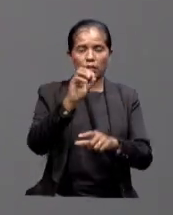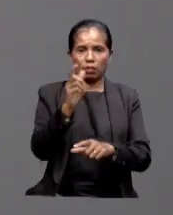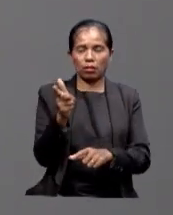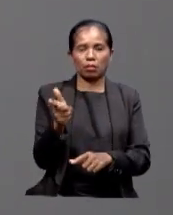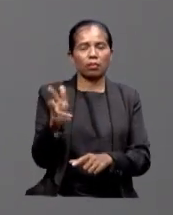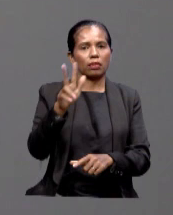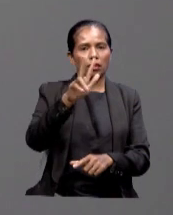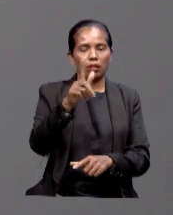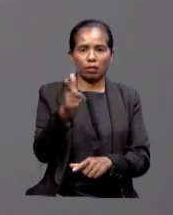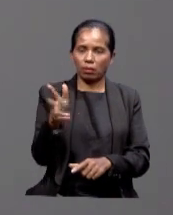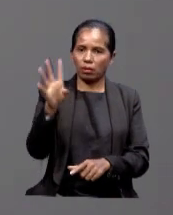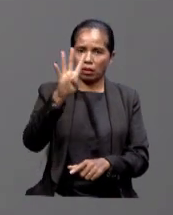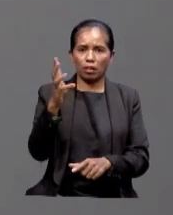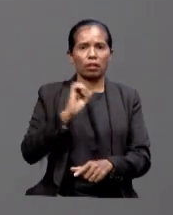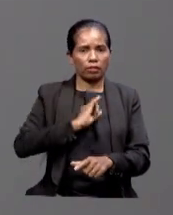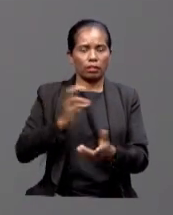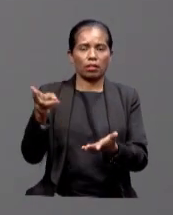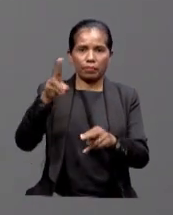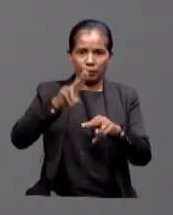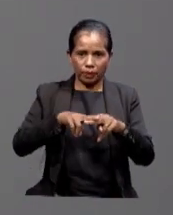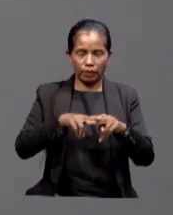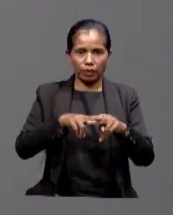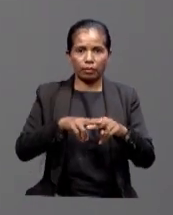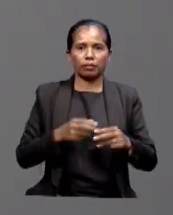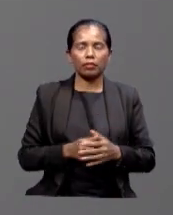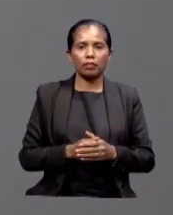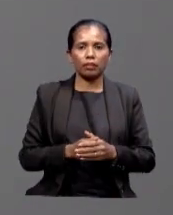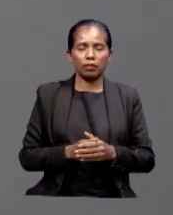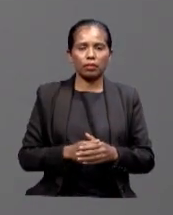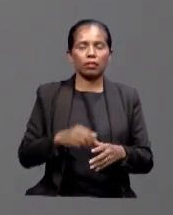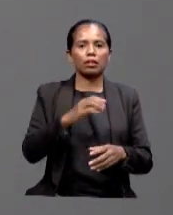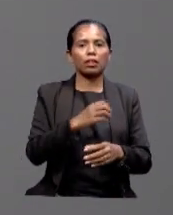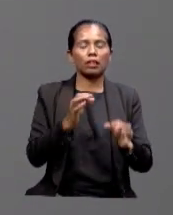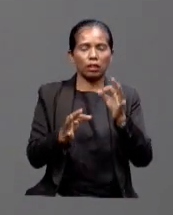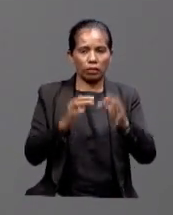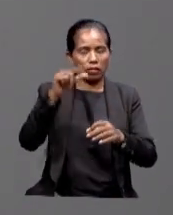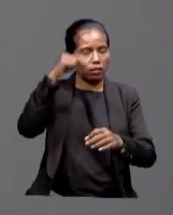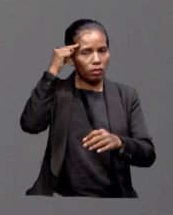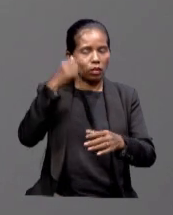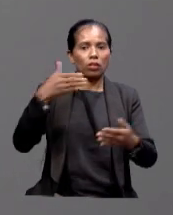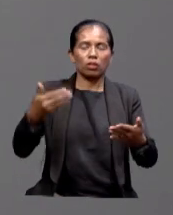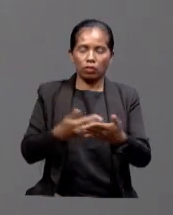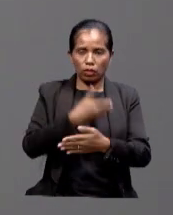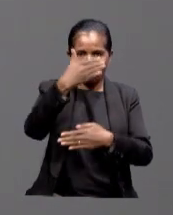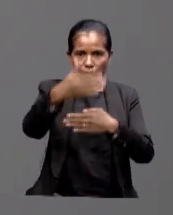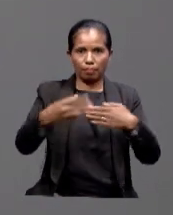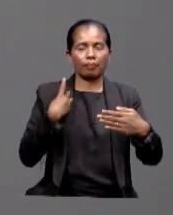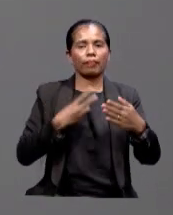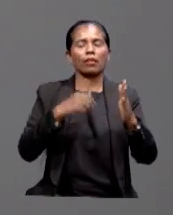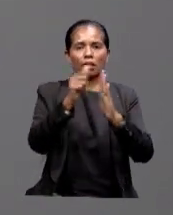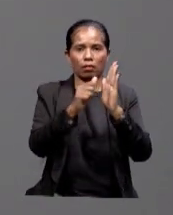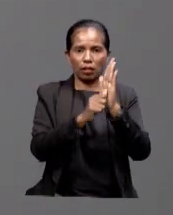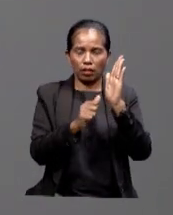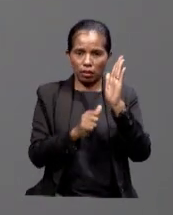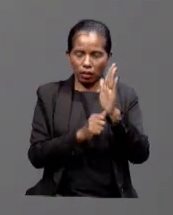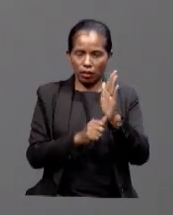2023-2024, ao se aumenta ali o tão, e se arreia o governo fomos mais, né? Portanto, a minha agenda, a minha agenda, a